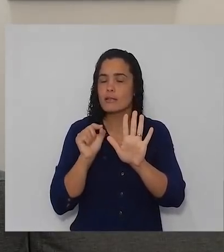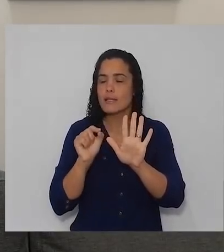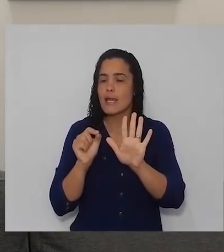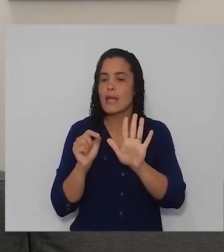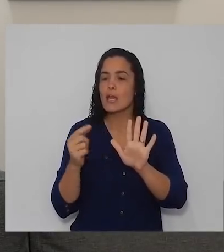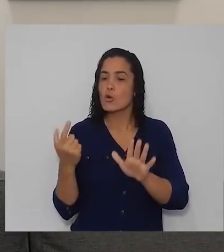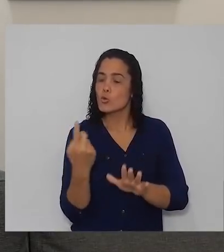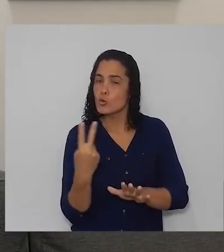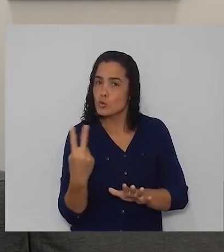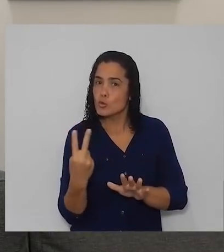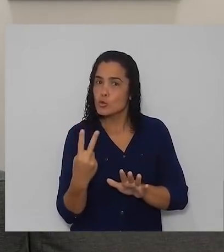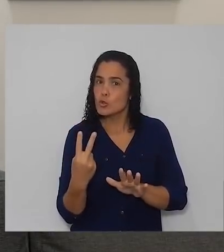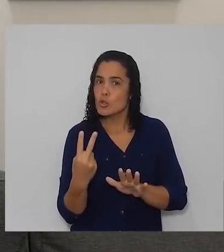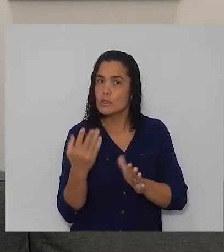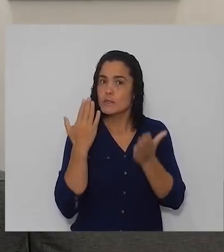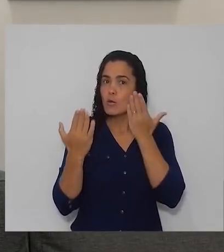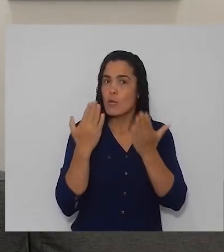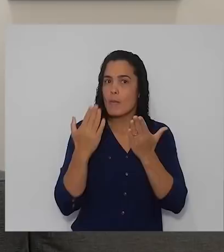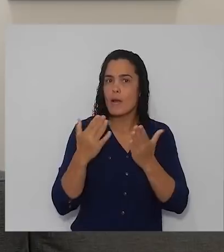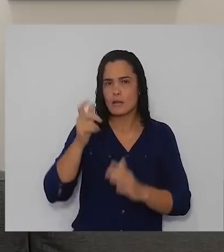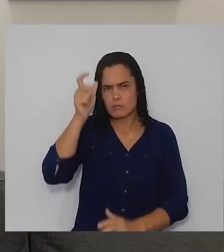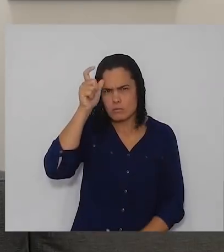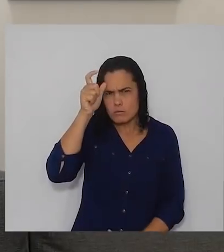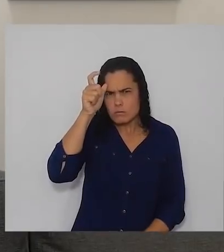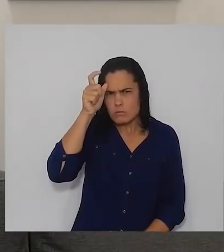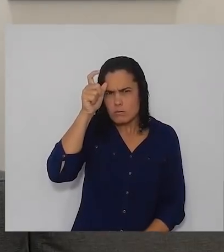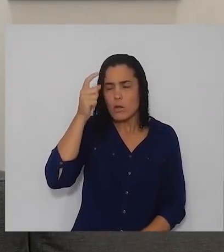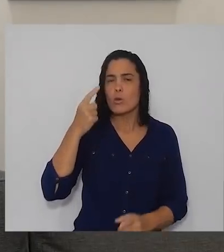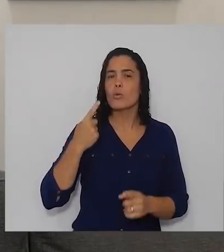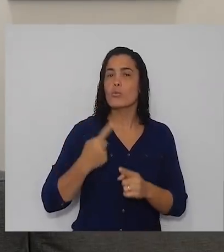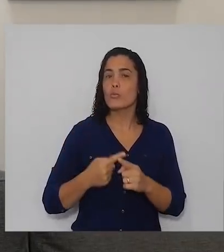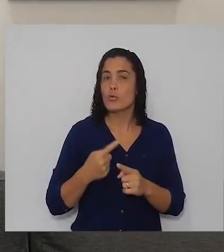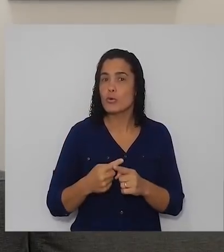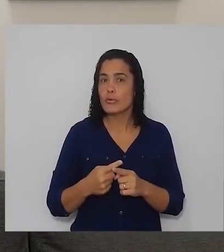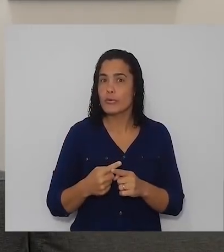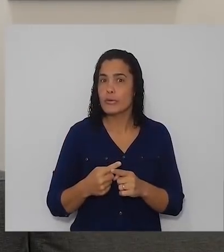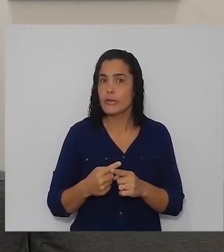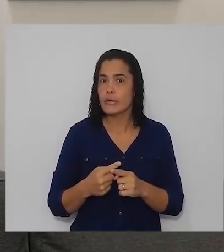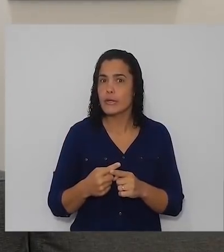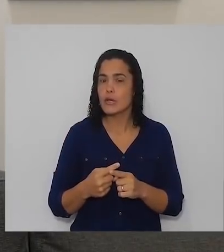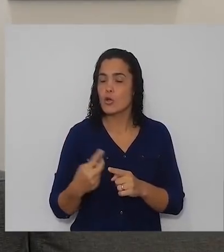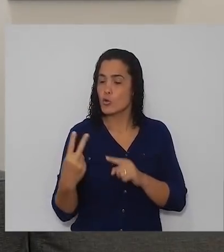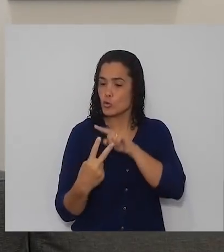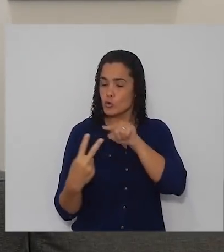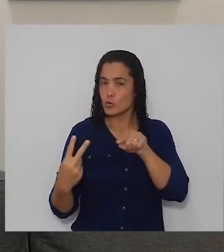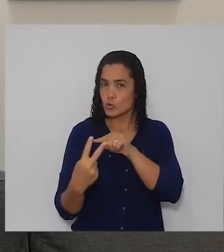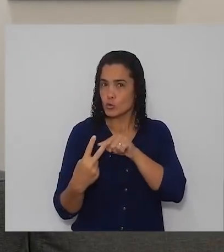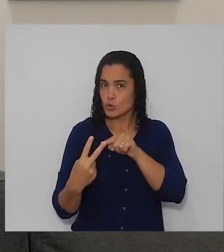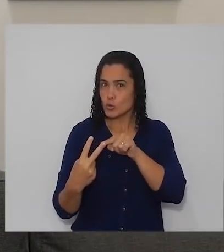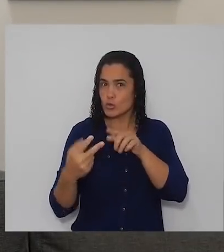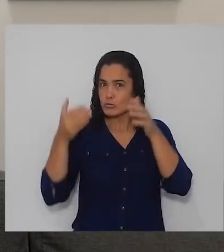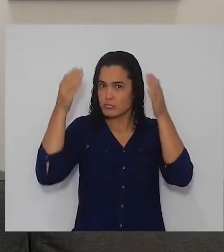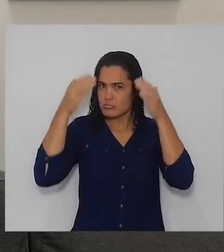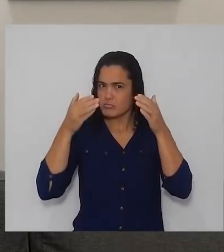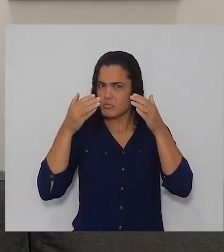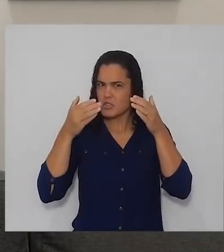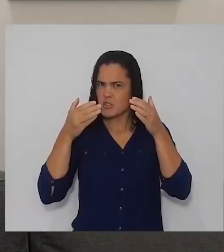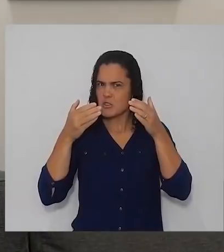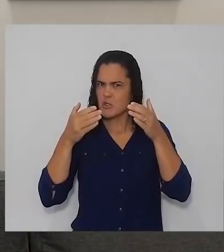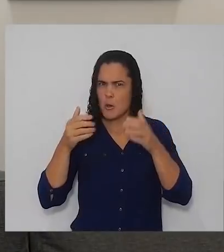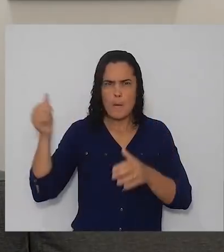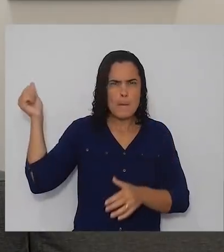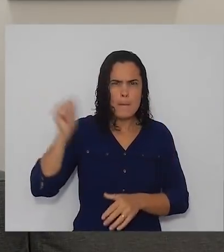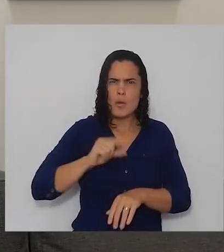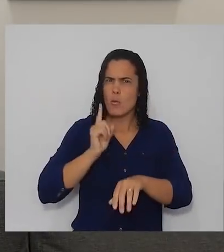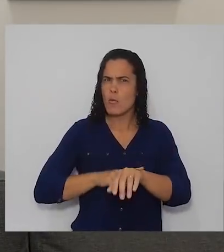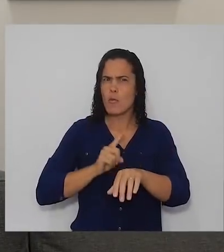E Acabe e Jezabel foram os piores momentos na vida do povo de Deus, porque foram reis